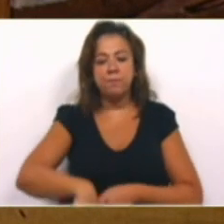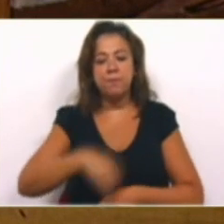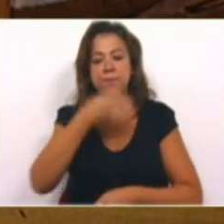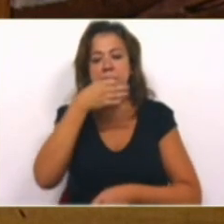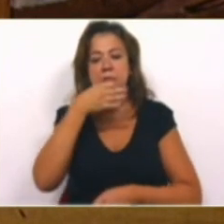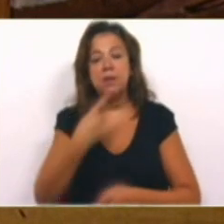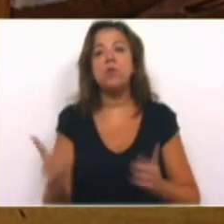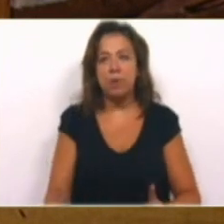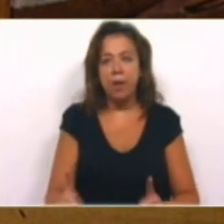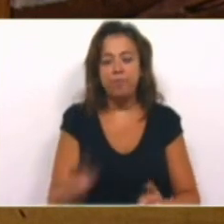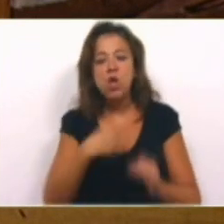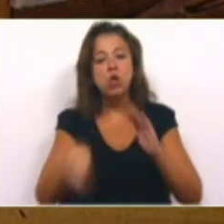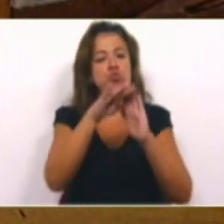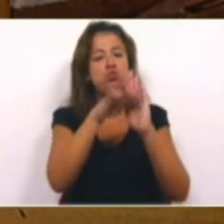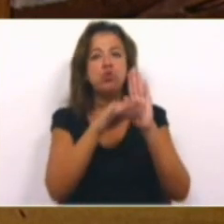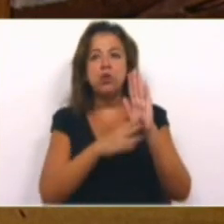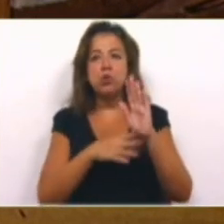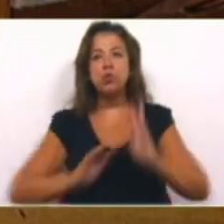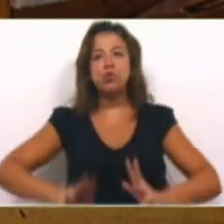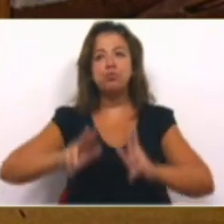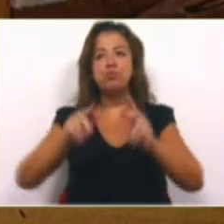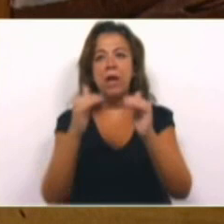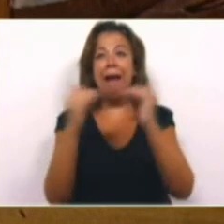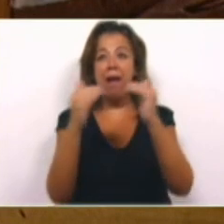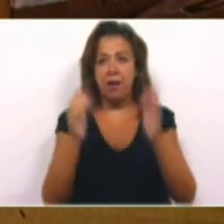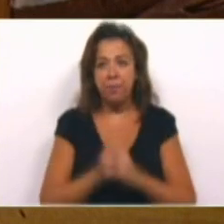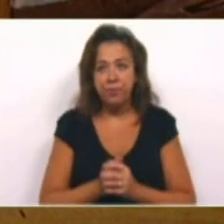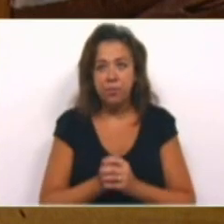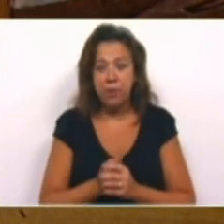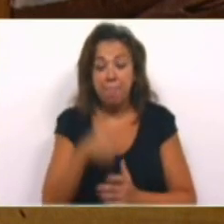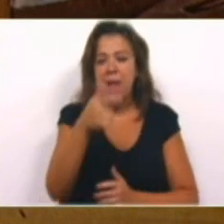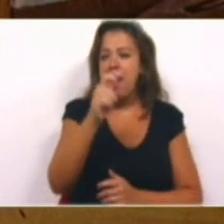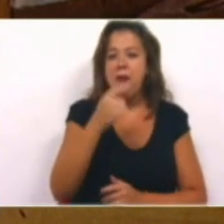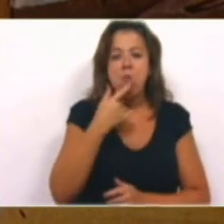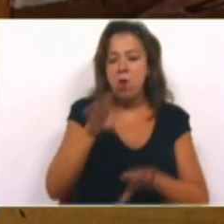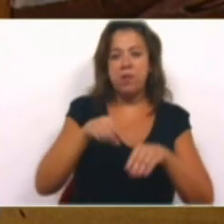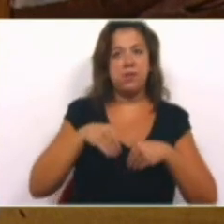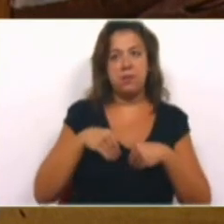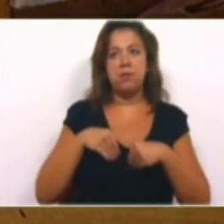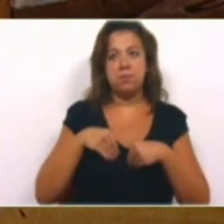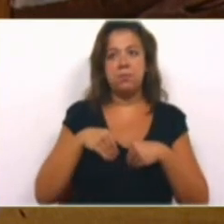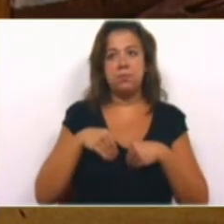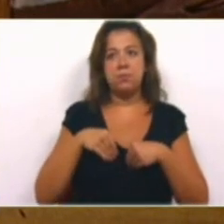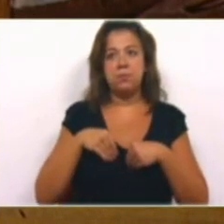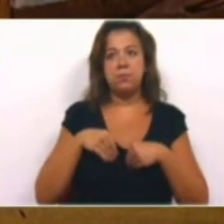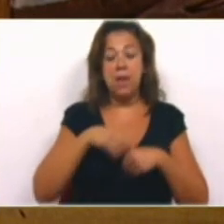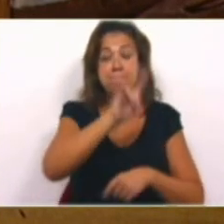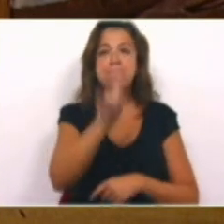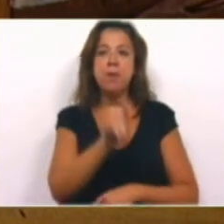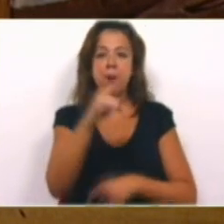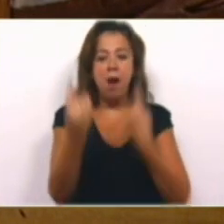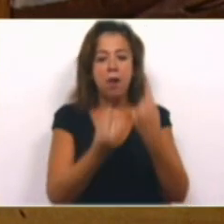dos estatutos de carreira. O Bloco de Esquerda não pode admitir, em primeiro lugar, que